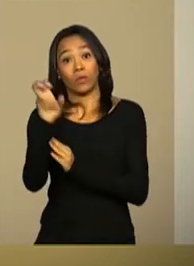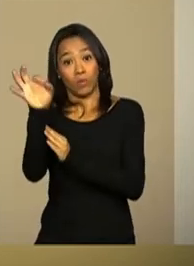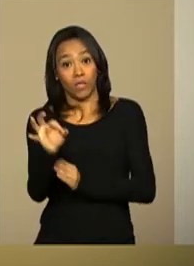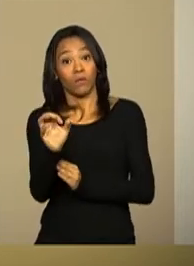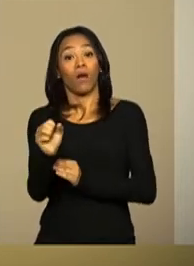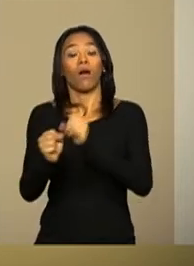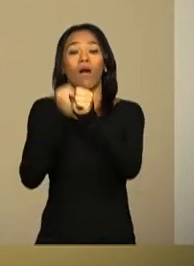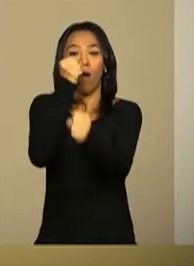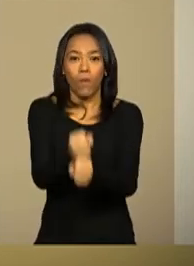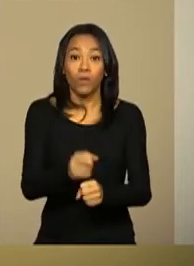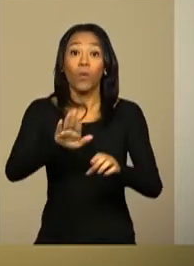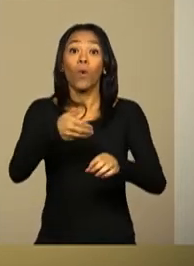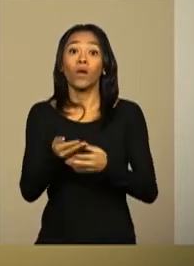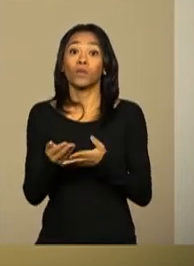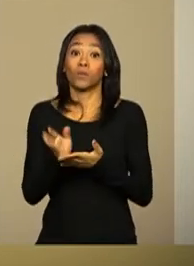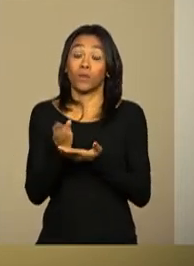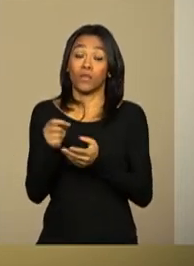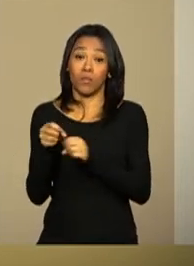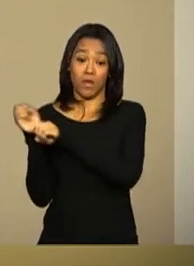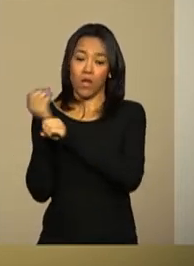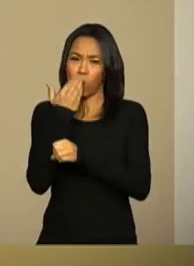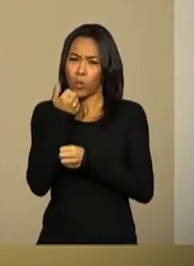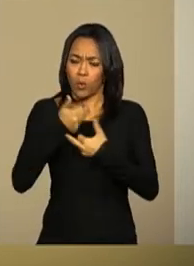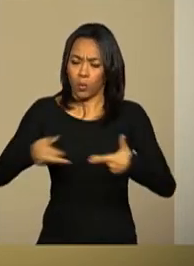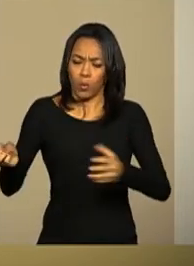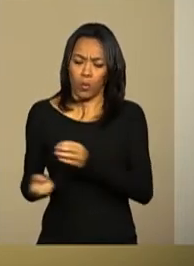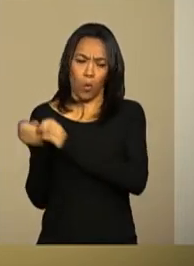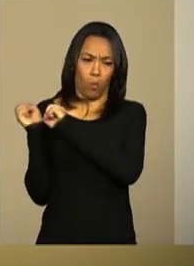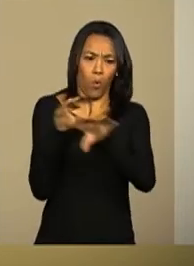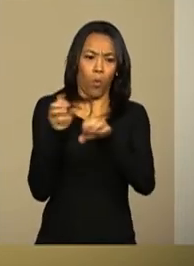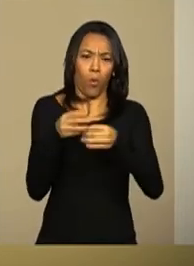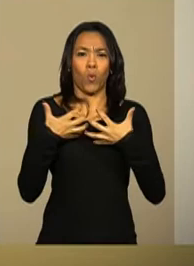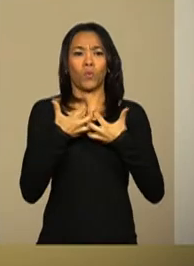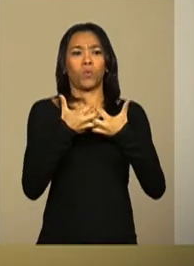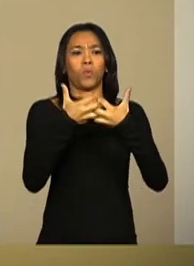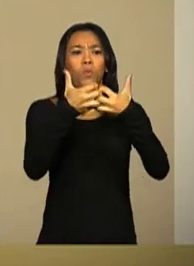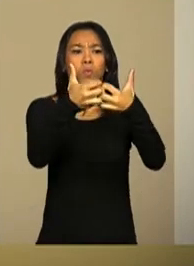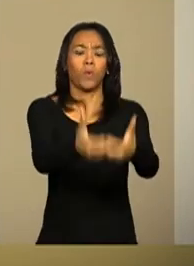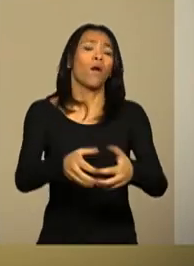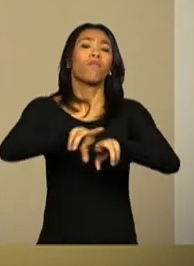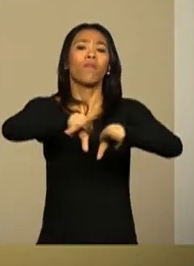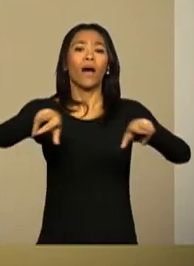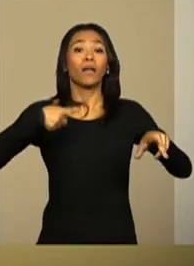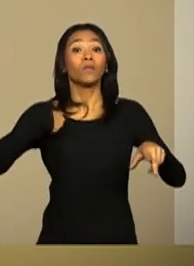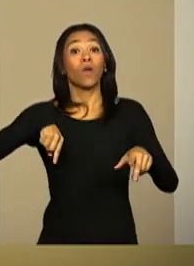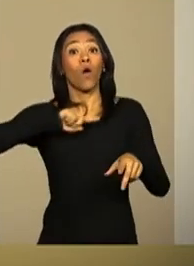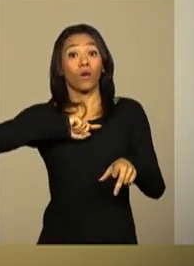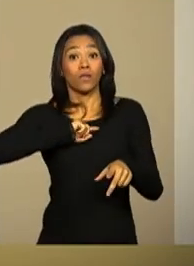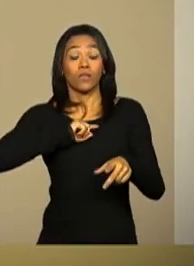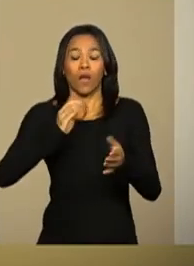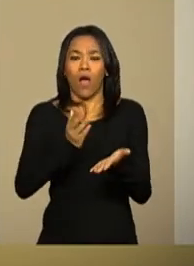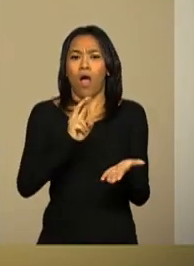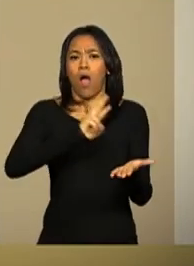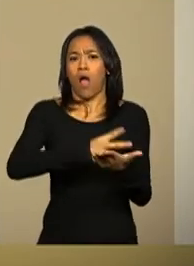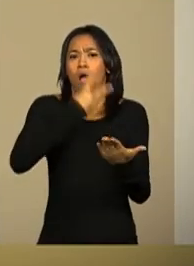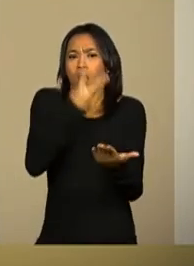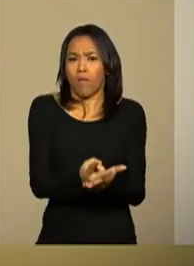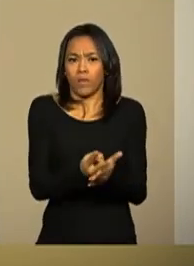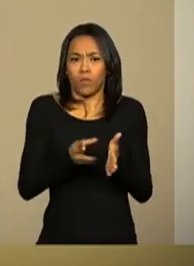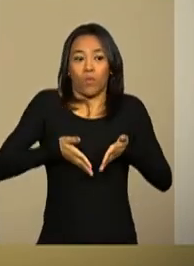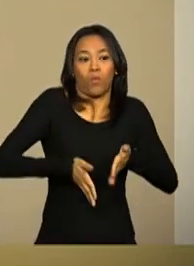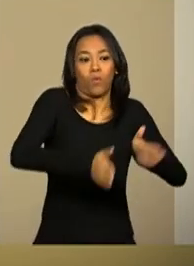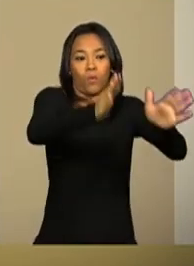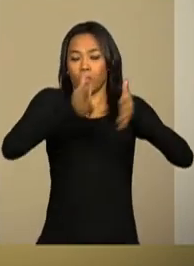quanto o escoamento da safra nós estamos agindo de várias maneiras investimos da duplicação E modernização de